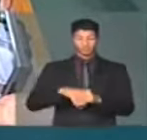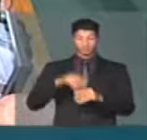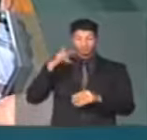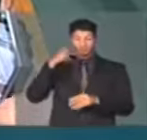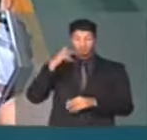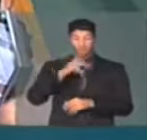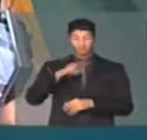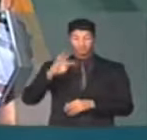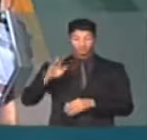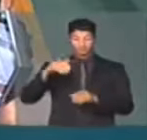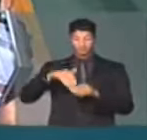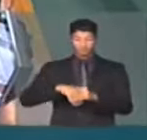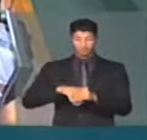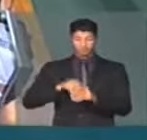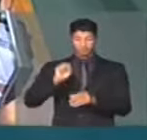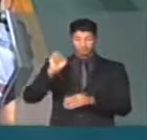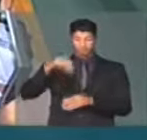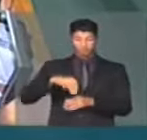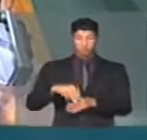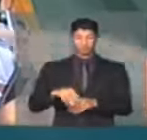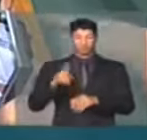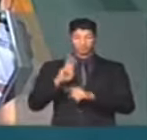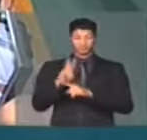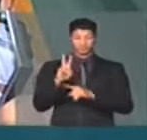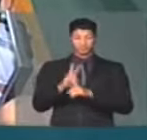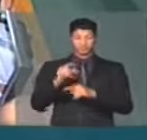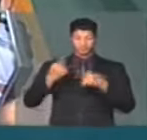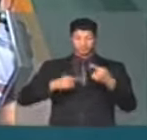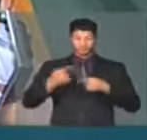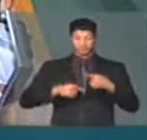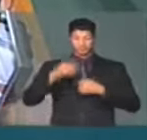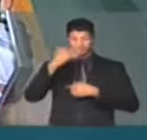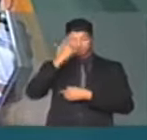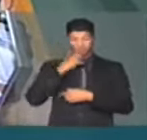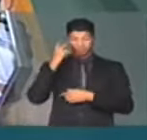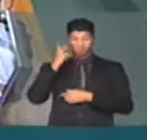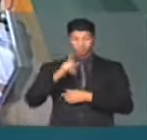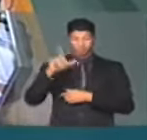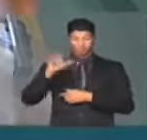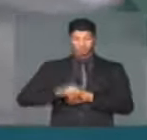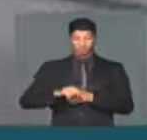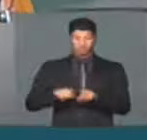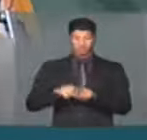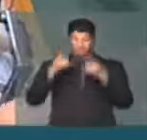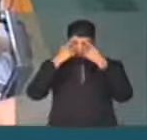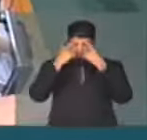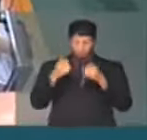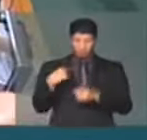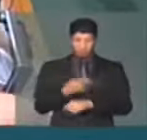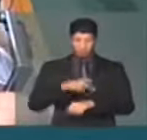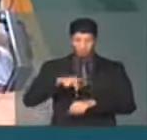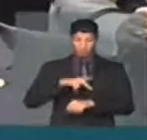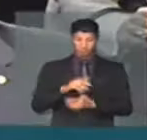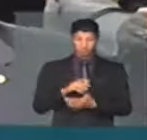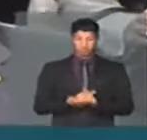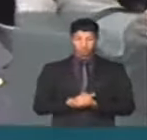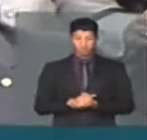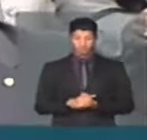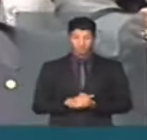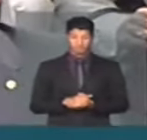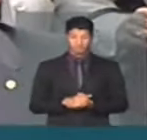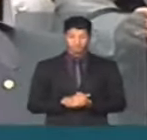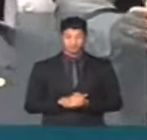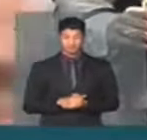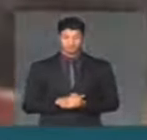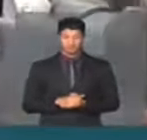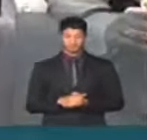votamos o Partido dos Trabalhadores sim, em defesa de uma discussão séria para reduzir a violência no nosso país. Fazer